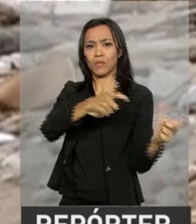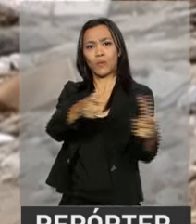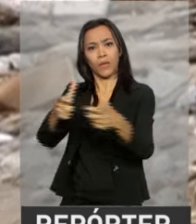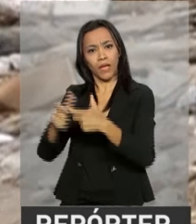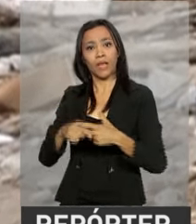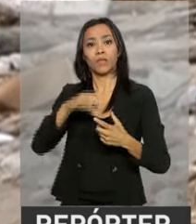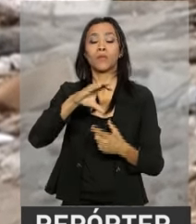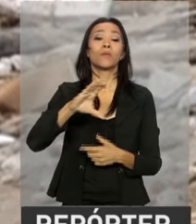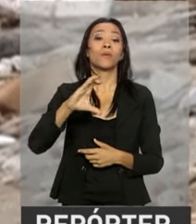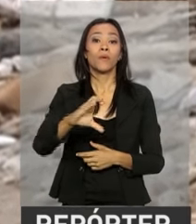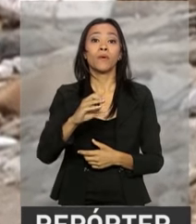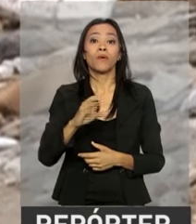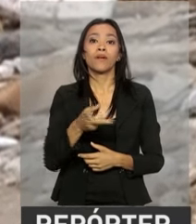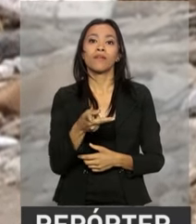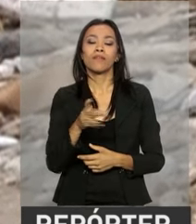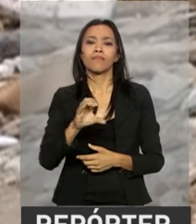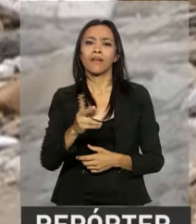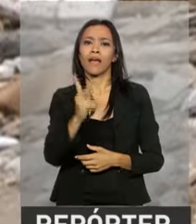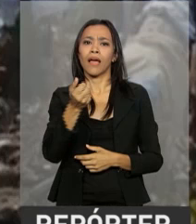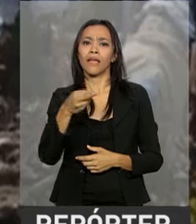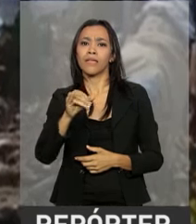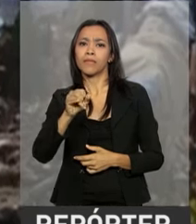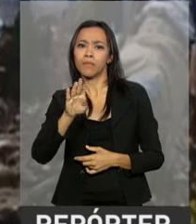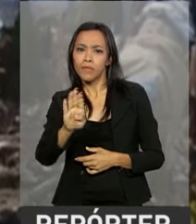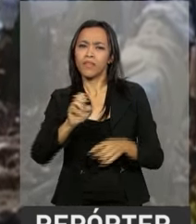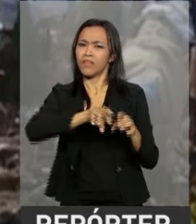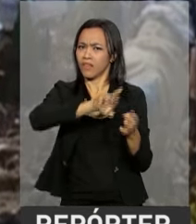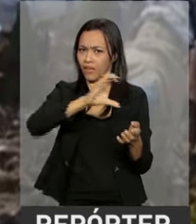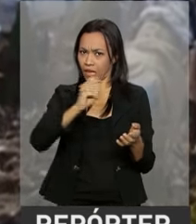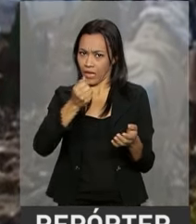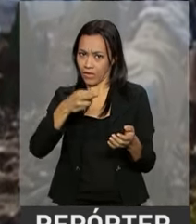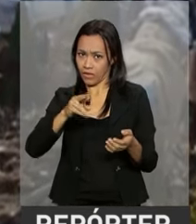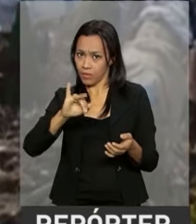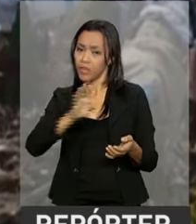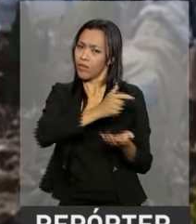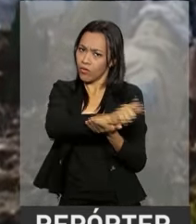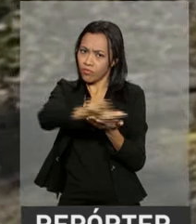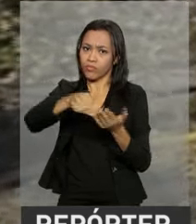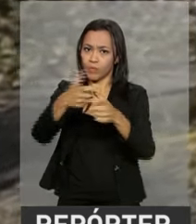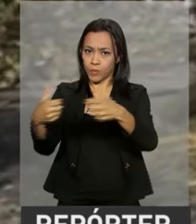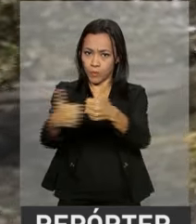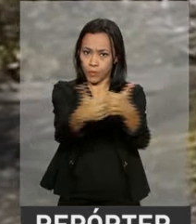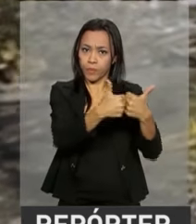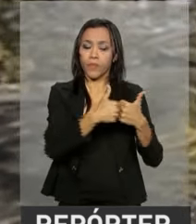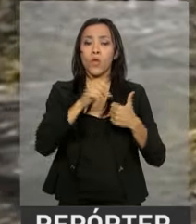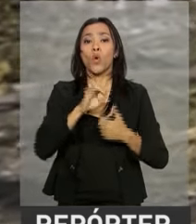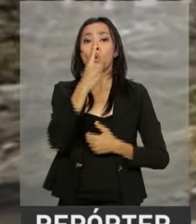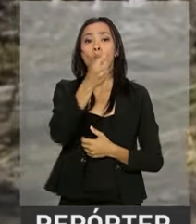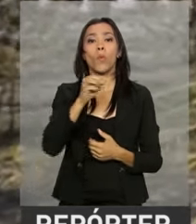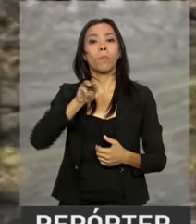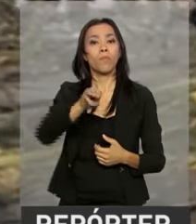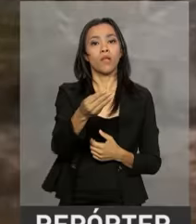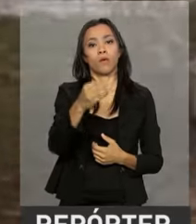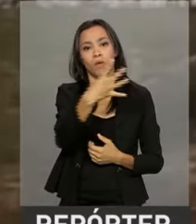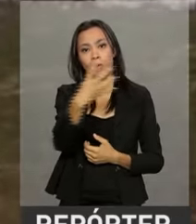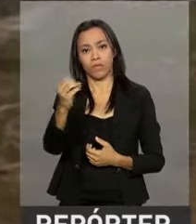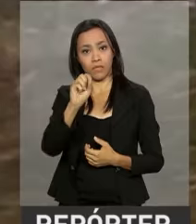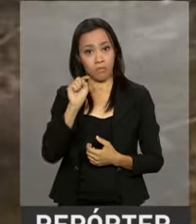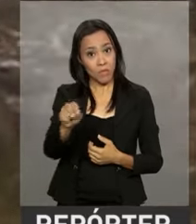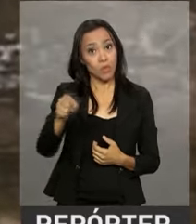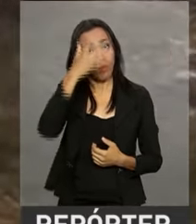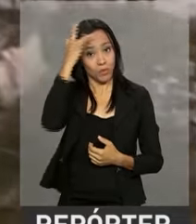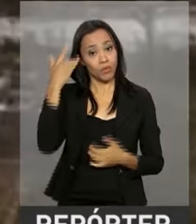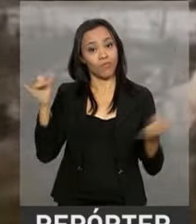e do sudeste dos Estados Unidos. No Haiti, segundo números da Organização das Nações Unidas, 1 milhão e 400 mil pessoas